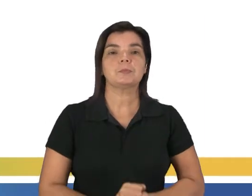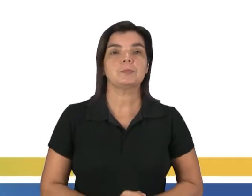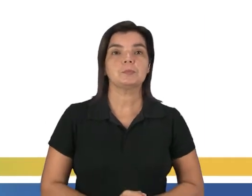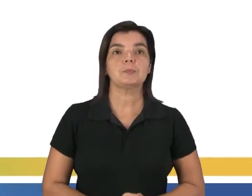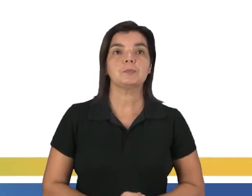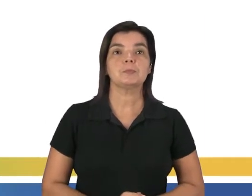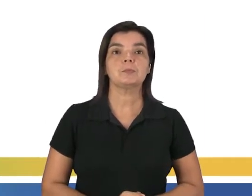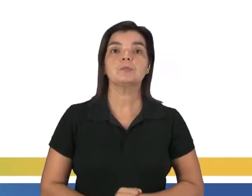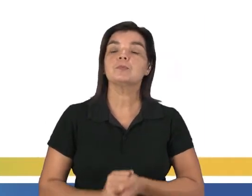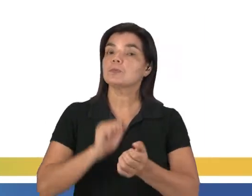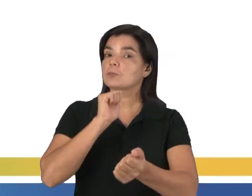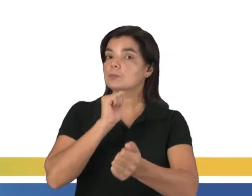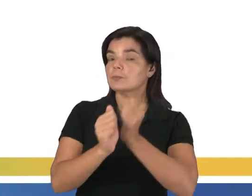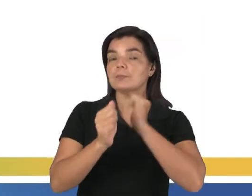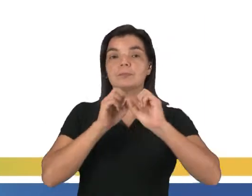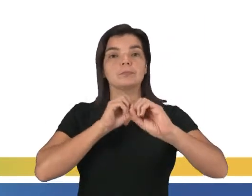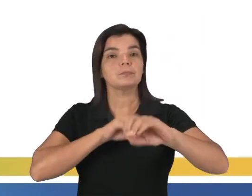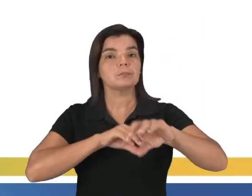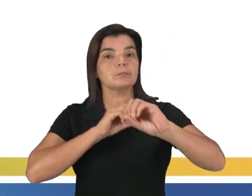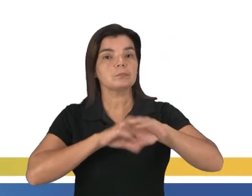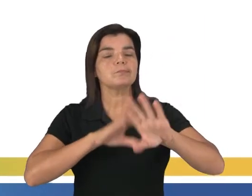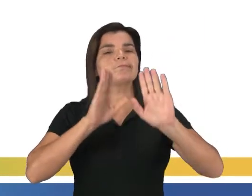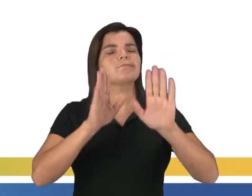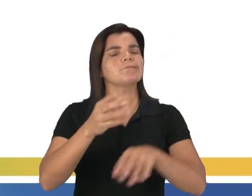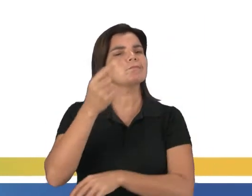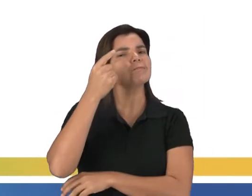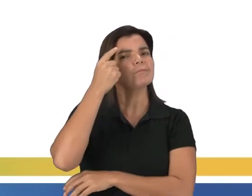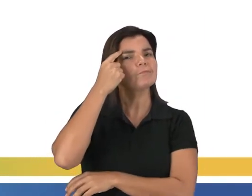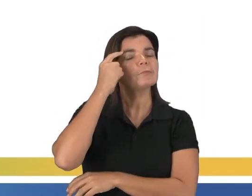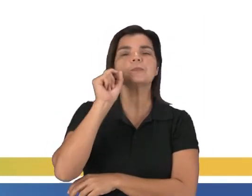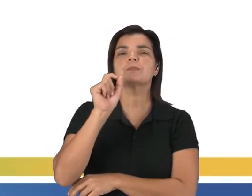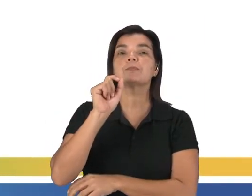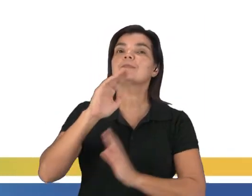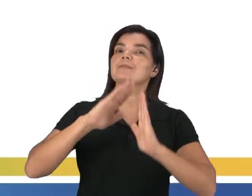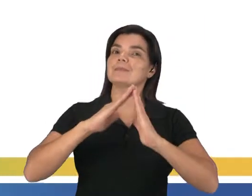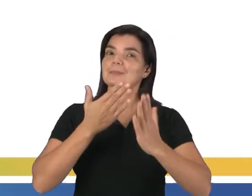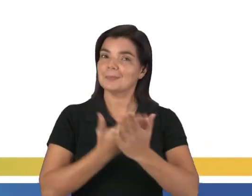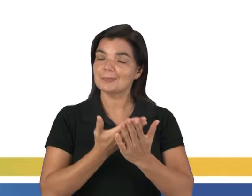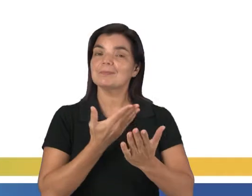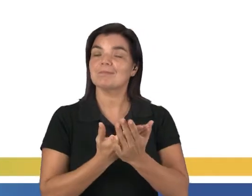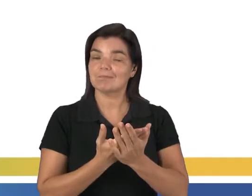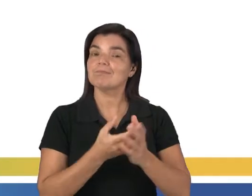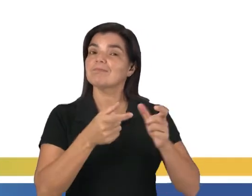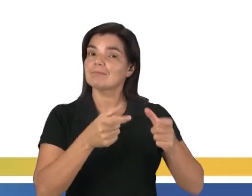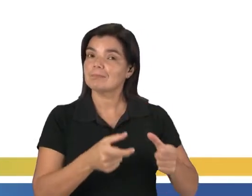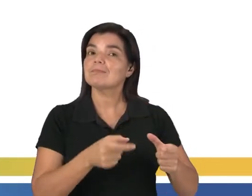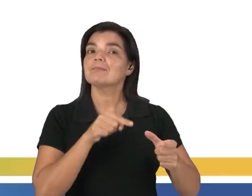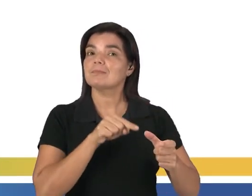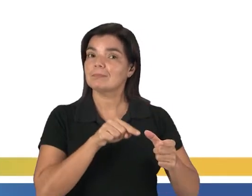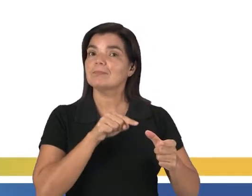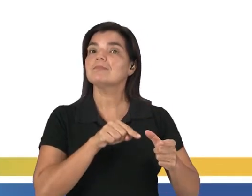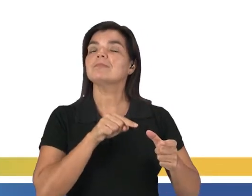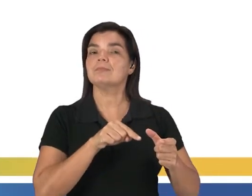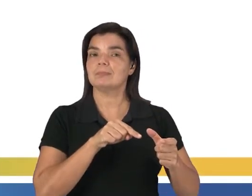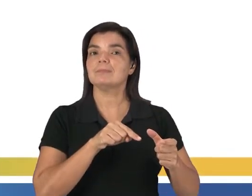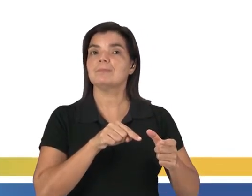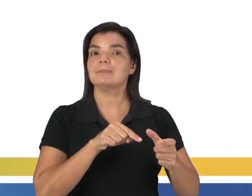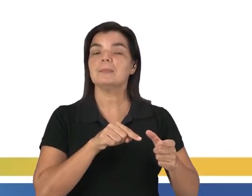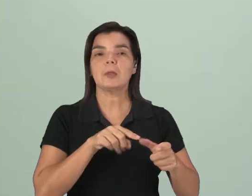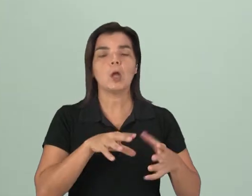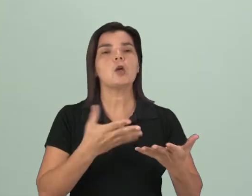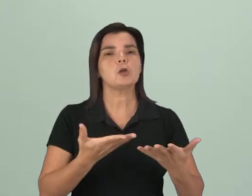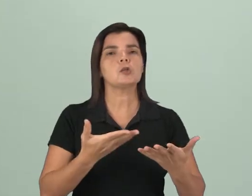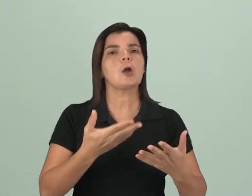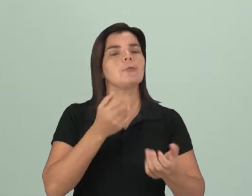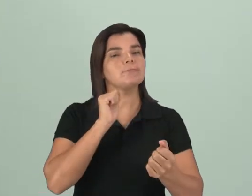a gente fala sobre esporte educacional, a gente já remete à escola, né? Que é onde a gente